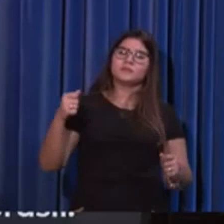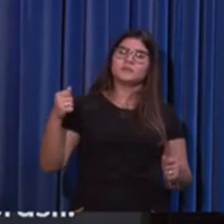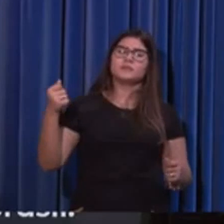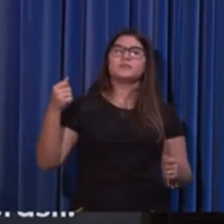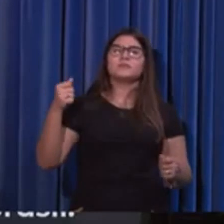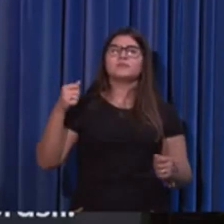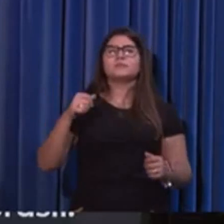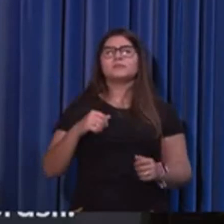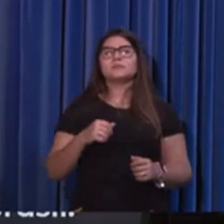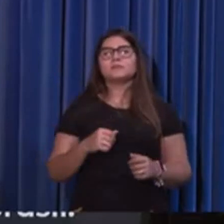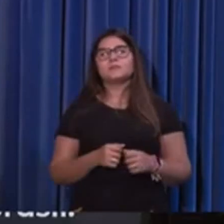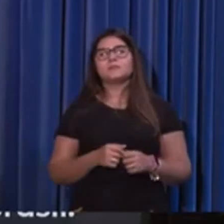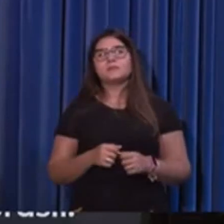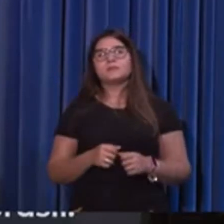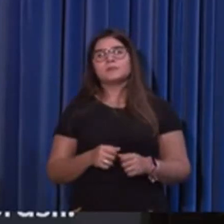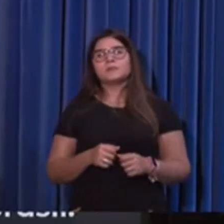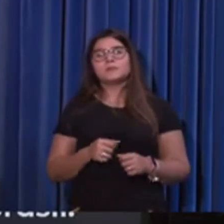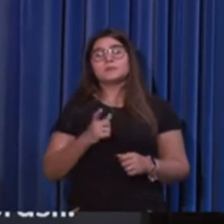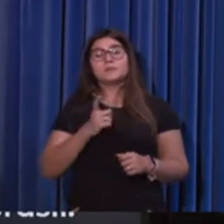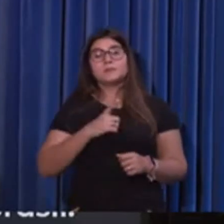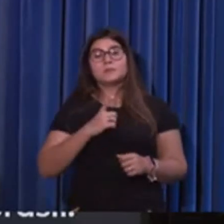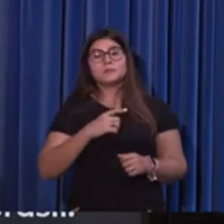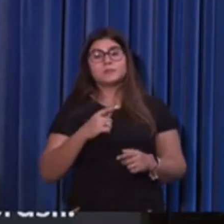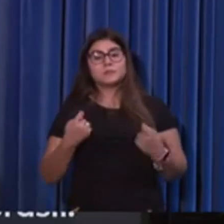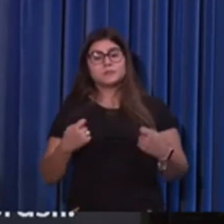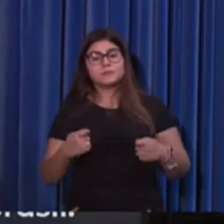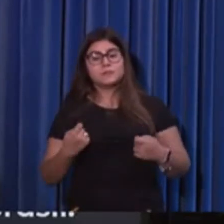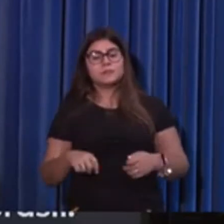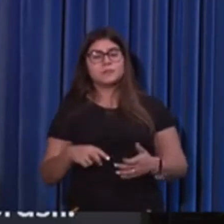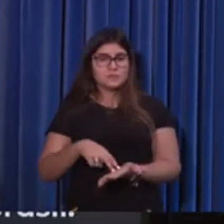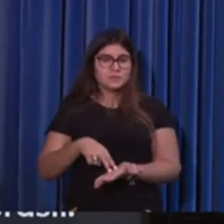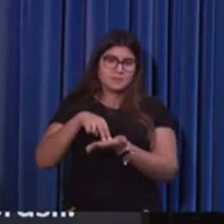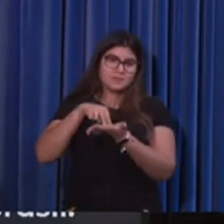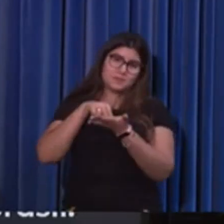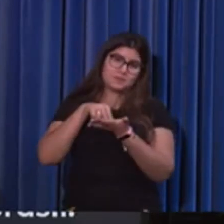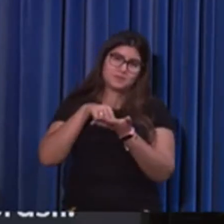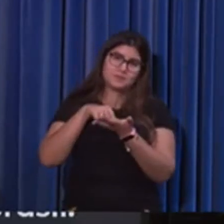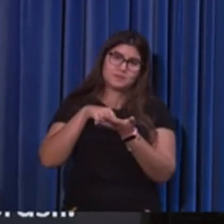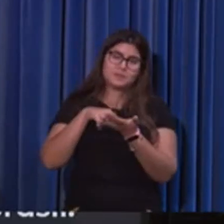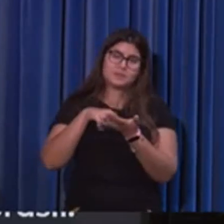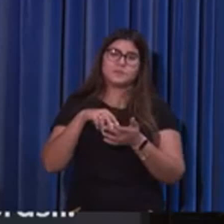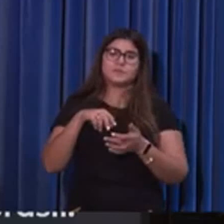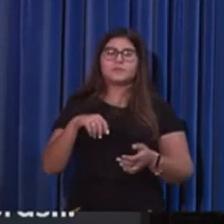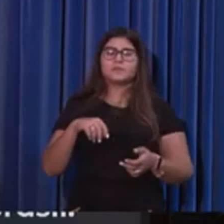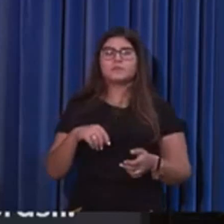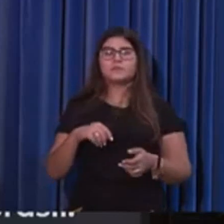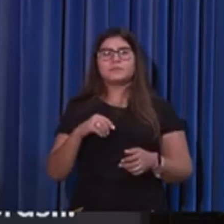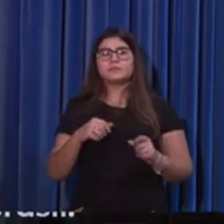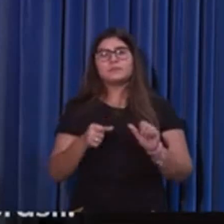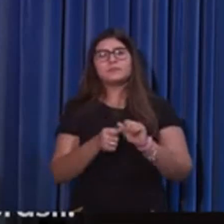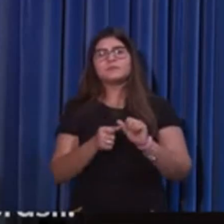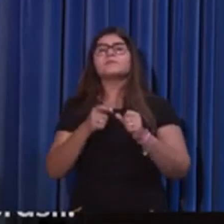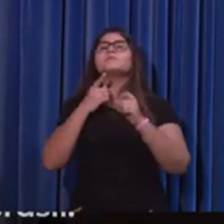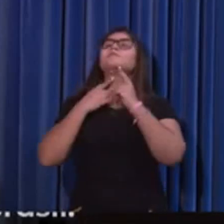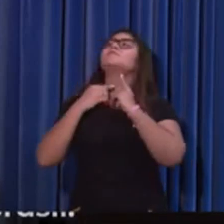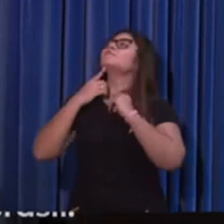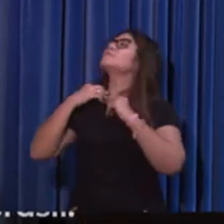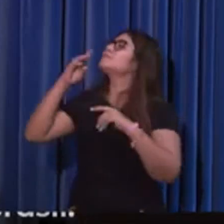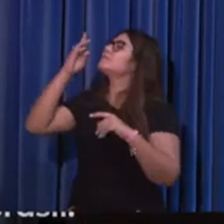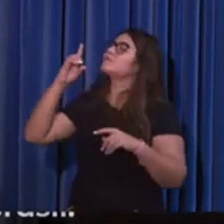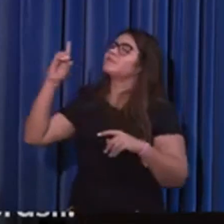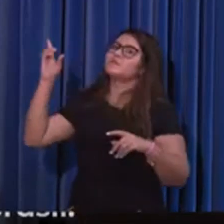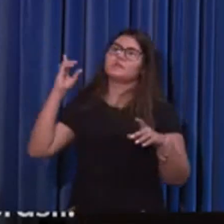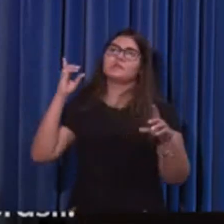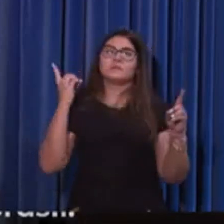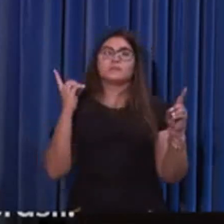Com efeito, tendes necessidade de perseverança, para que, havendo feito a vontade de Deus,